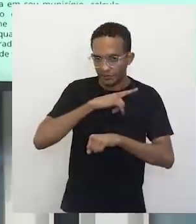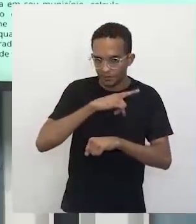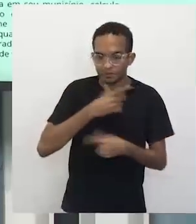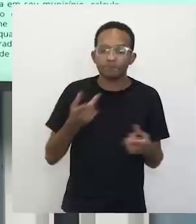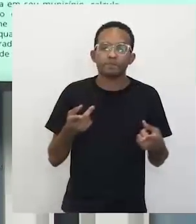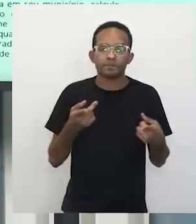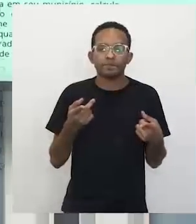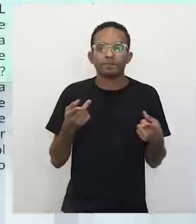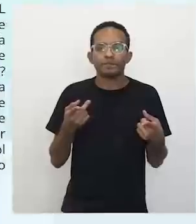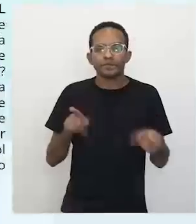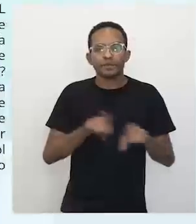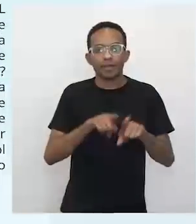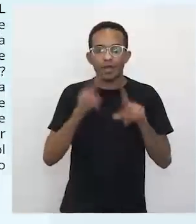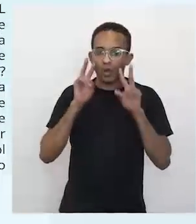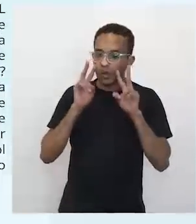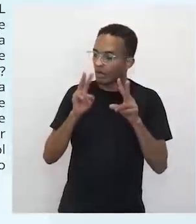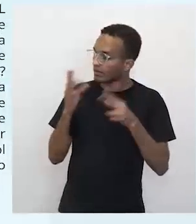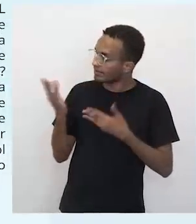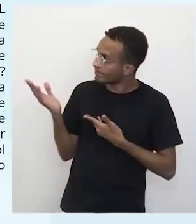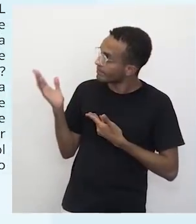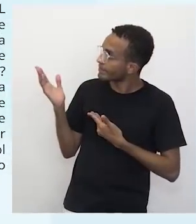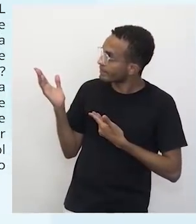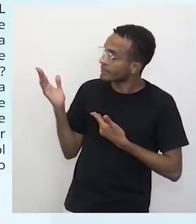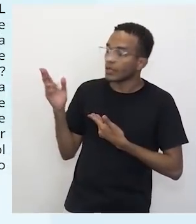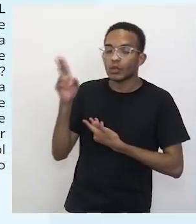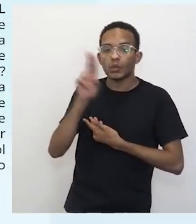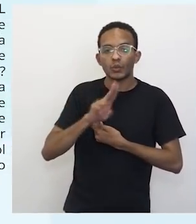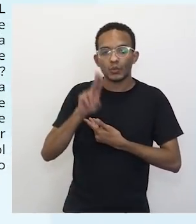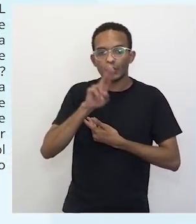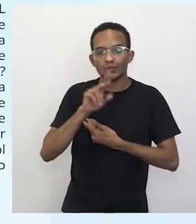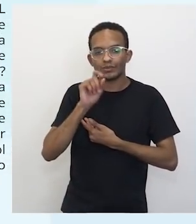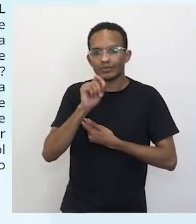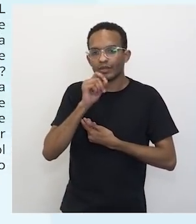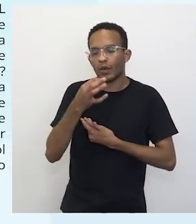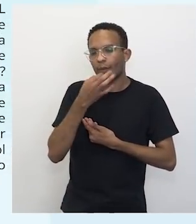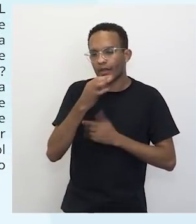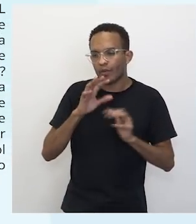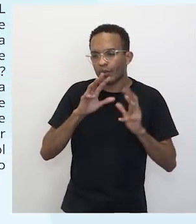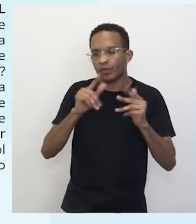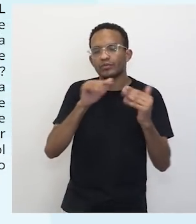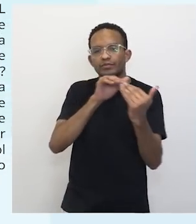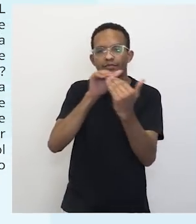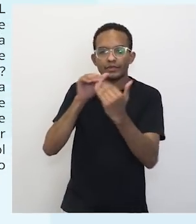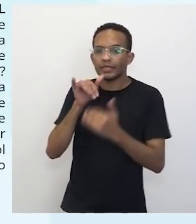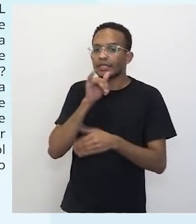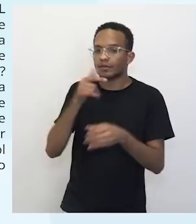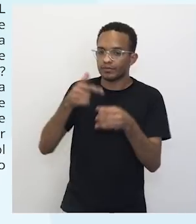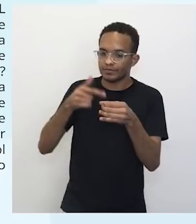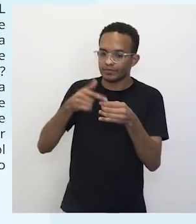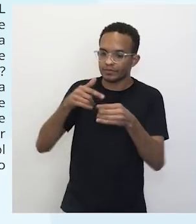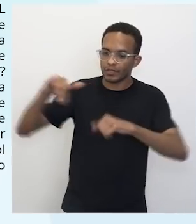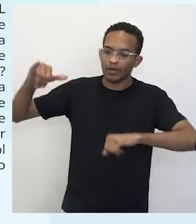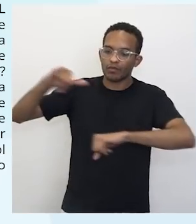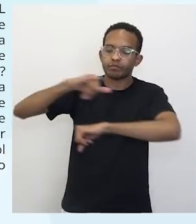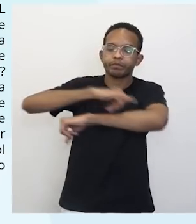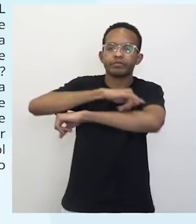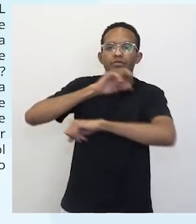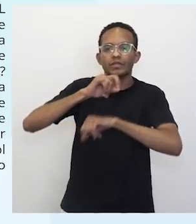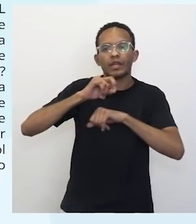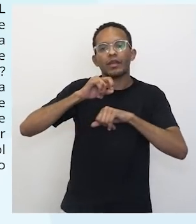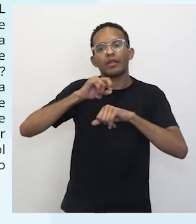aqui, olhando, aí a gente usa o nosso senso comum. Gasolina de aviação, ele